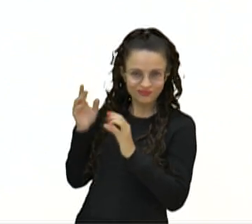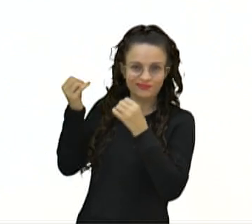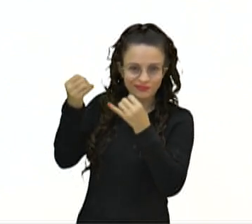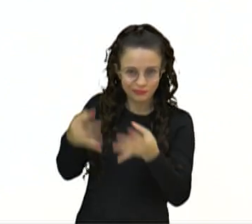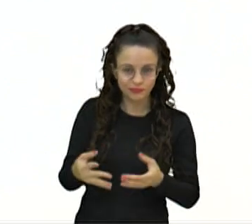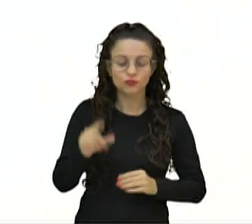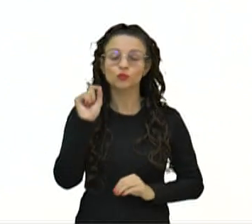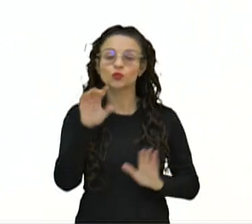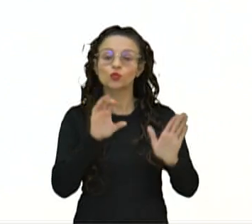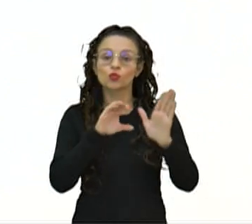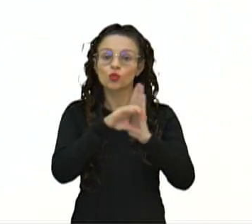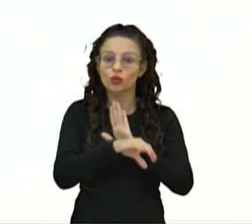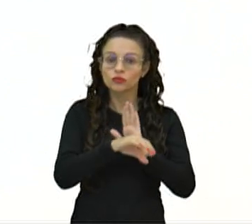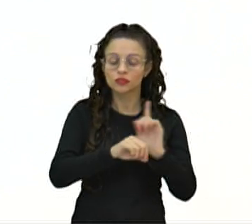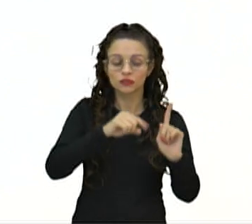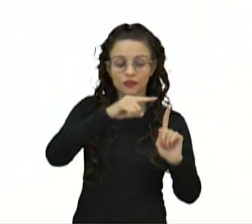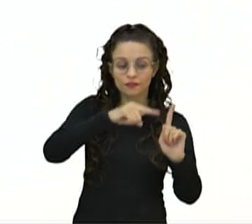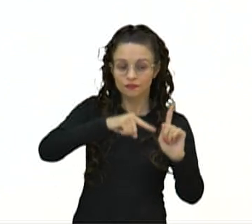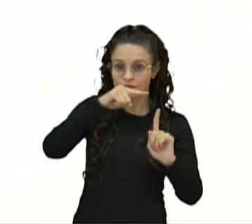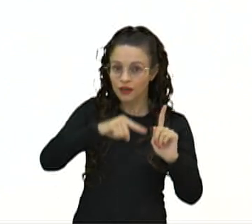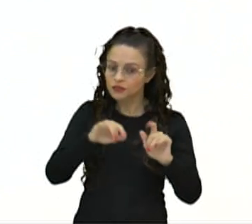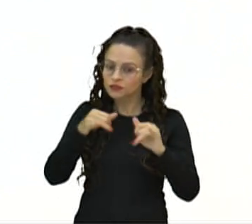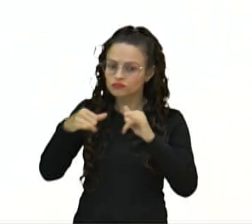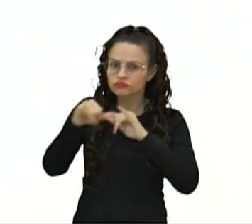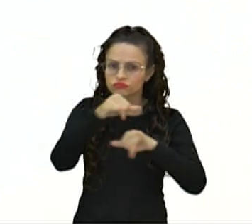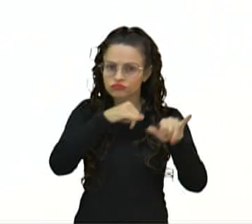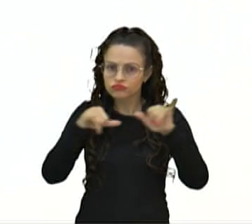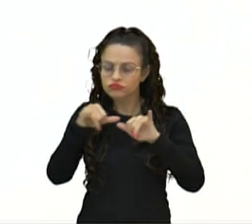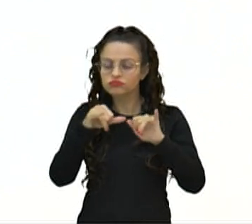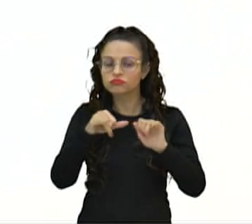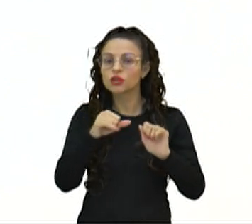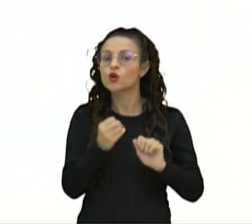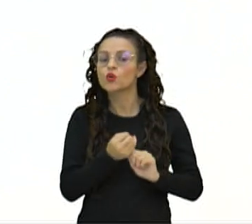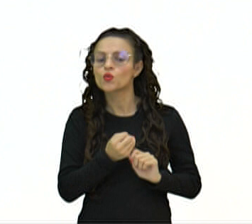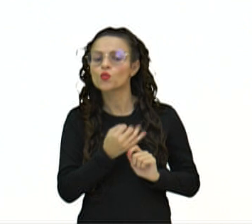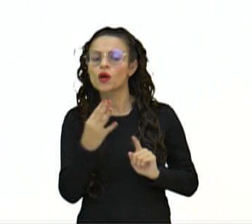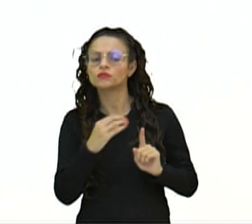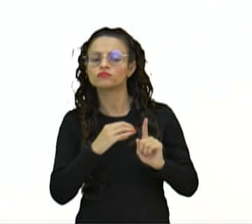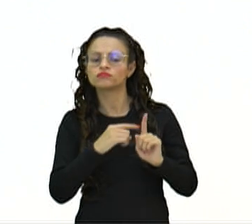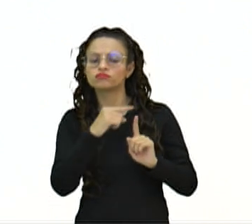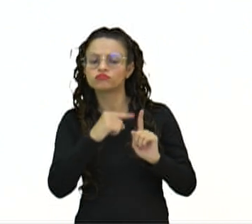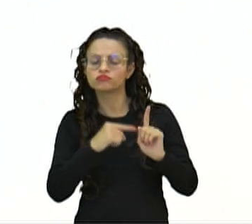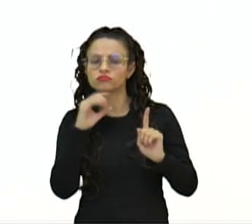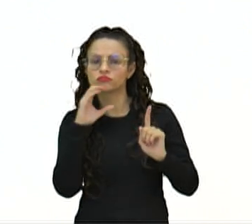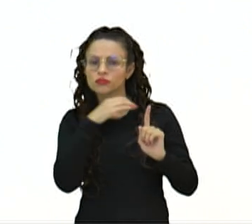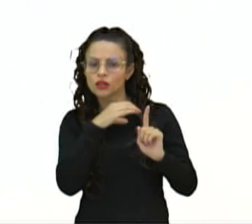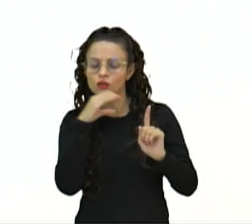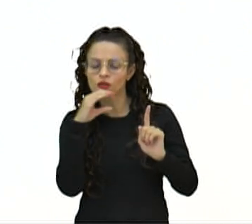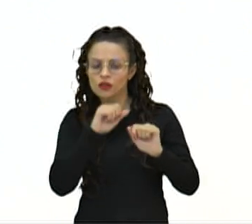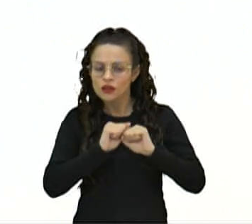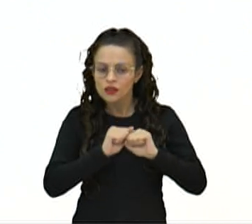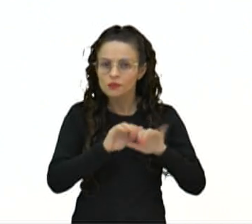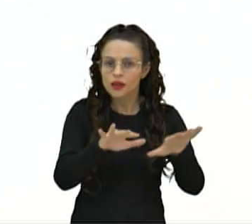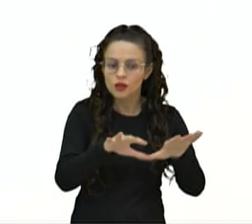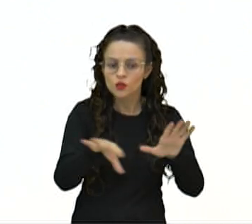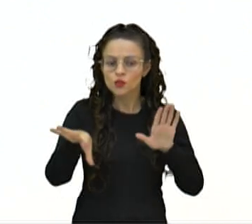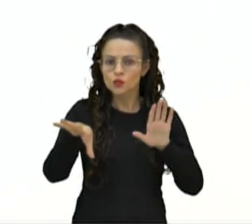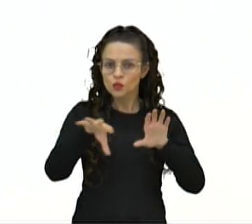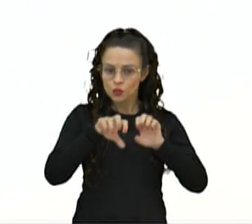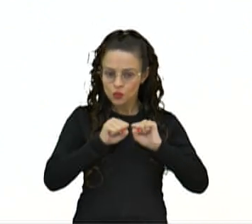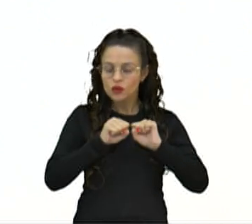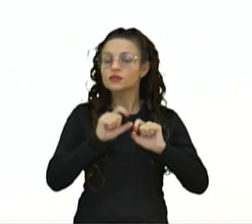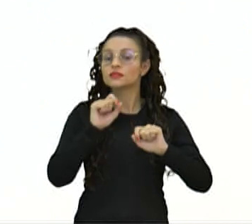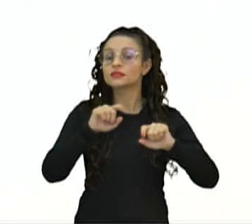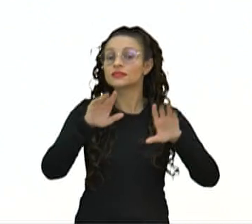conceito. A variação de entalpia, quantidade de calor liberada ou absorvida em uma reação química, depende apenas